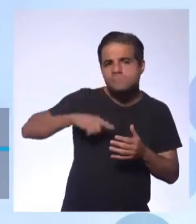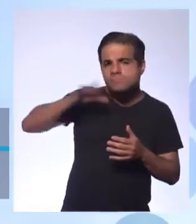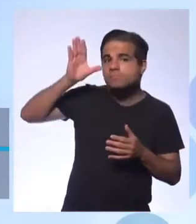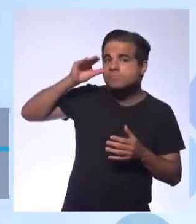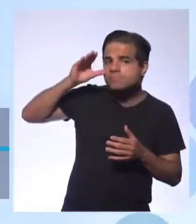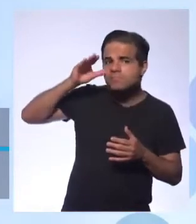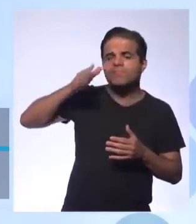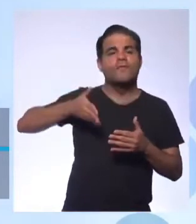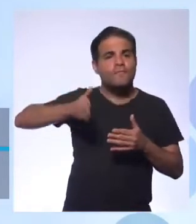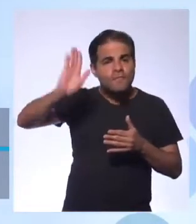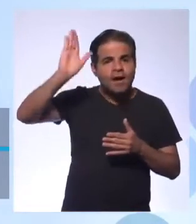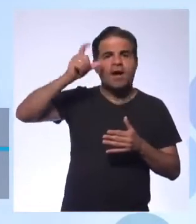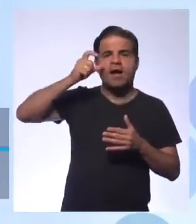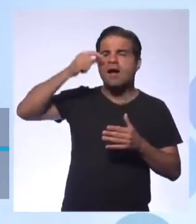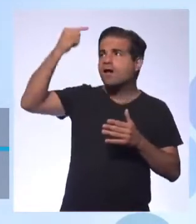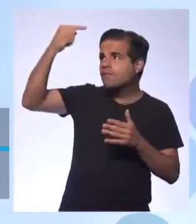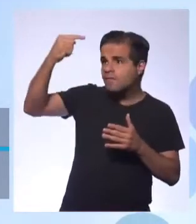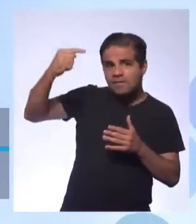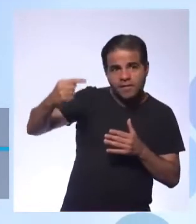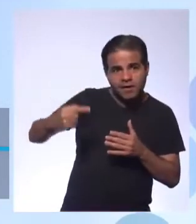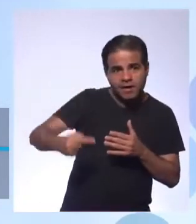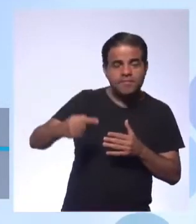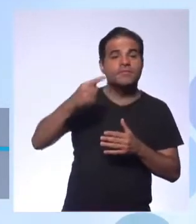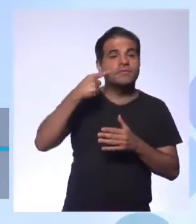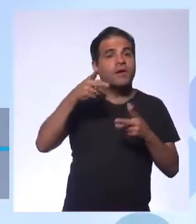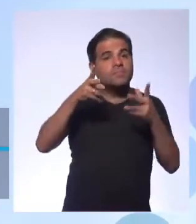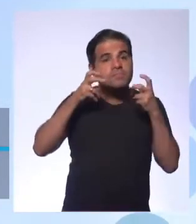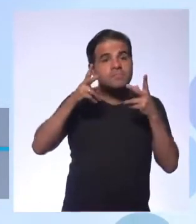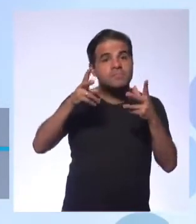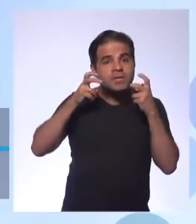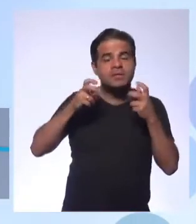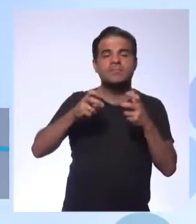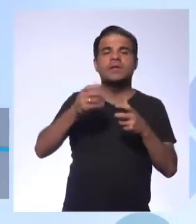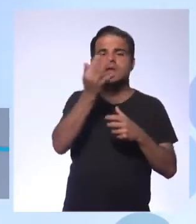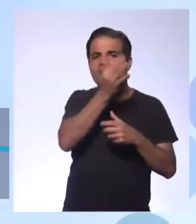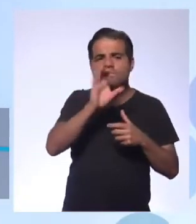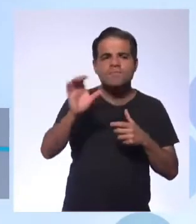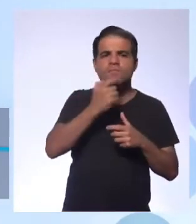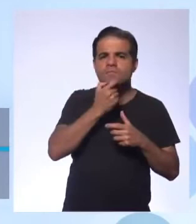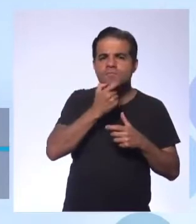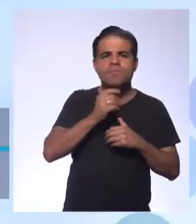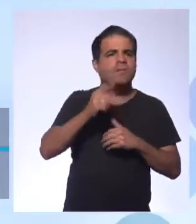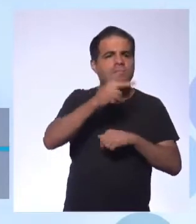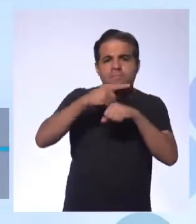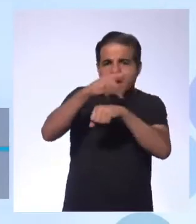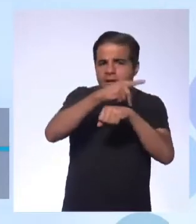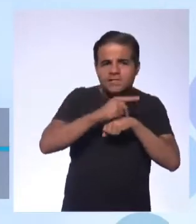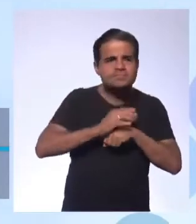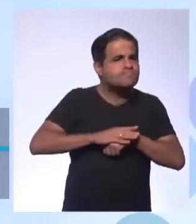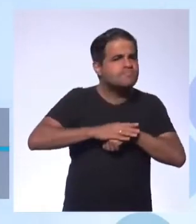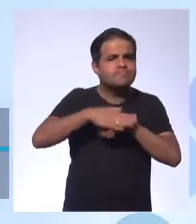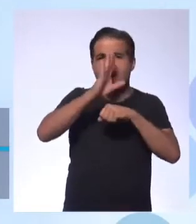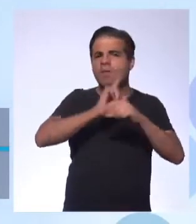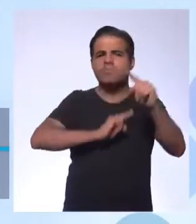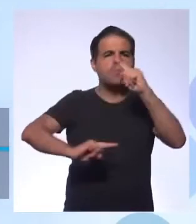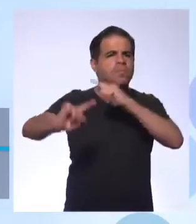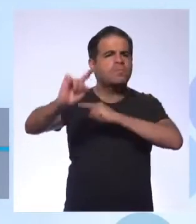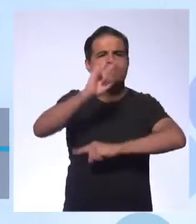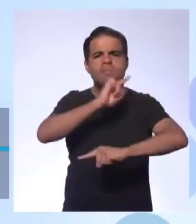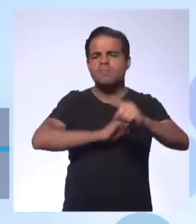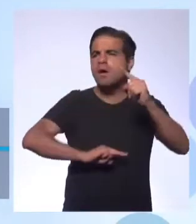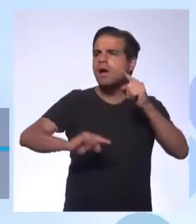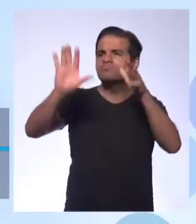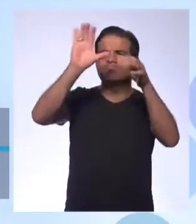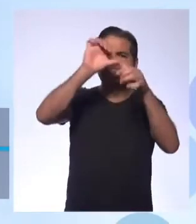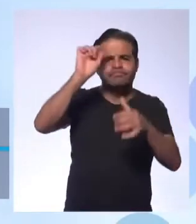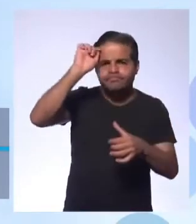curiosidade já vai olhando aí. Vocês vão perceber que Inglaterra e França foram os países que mais dominaram no